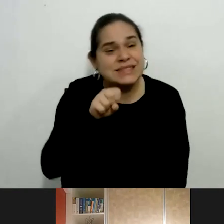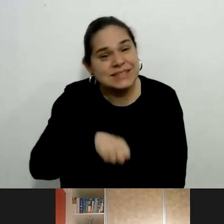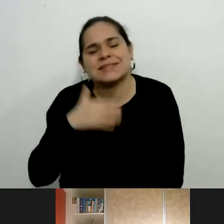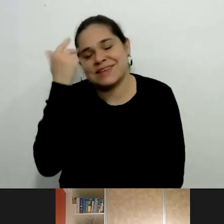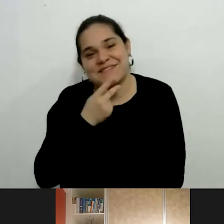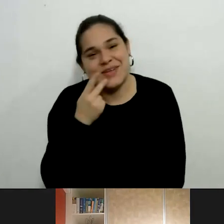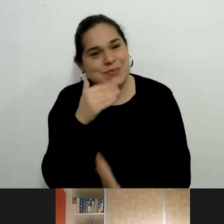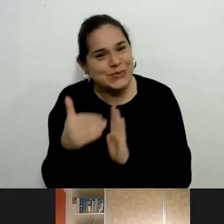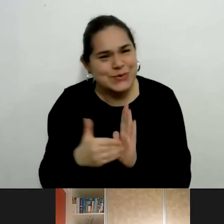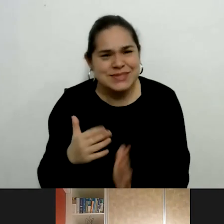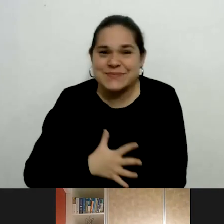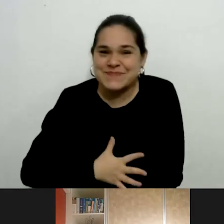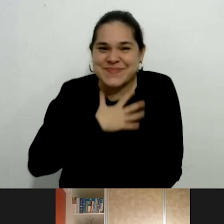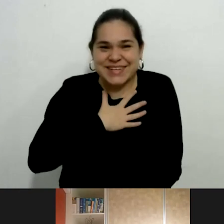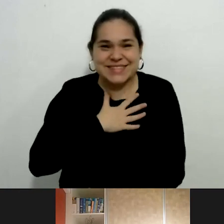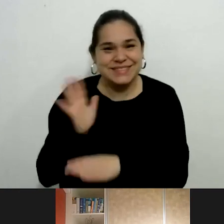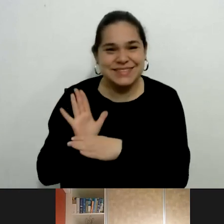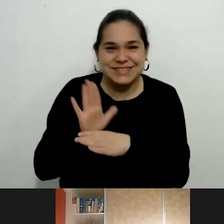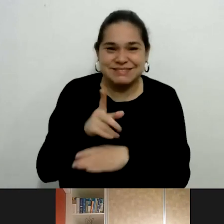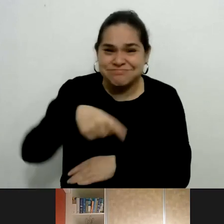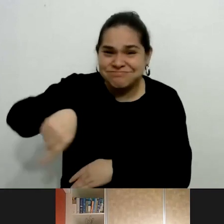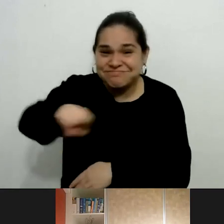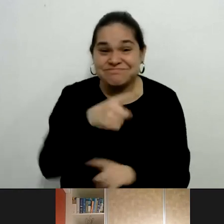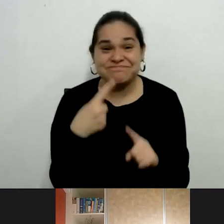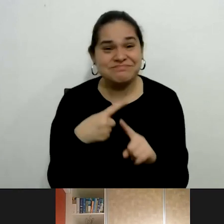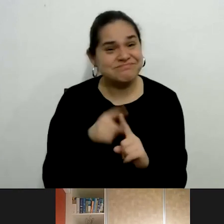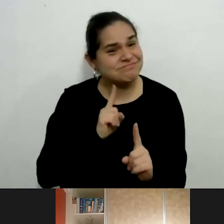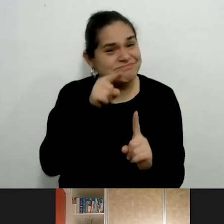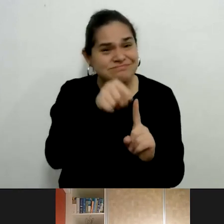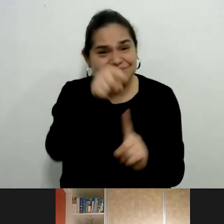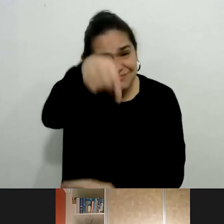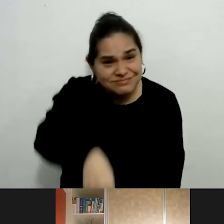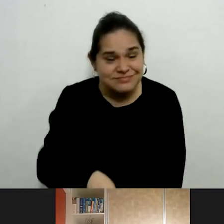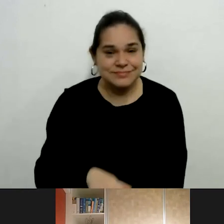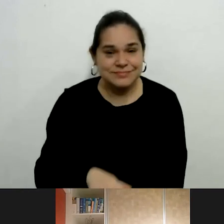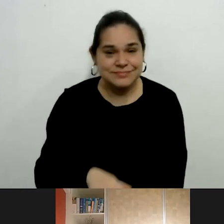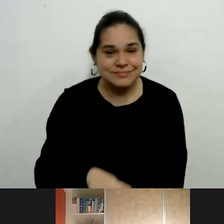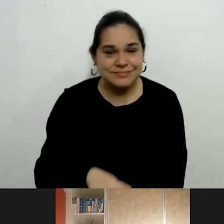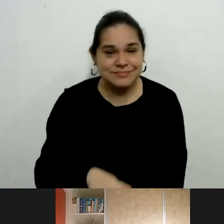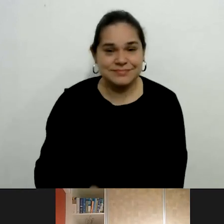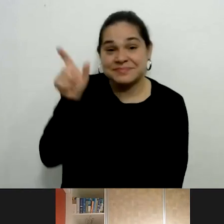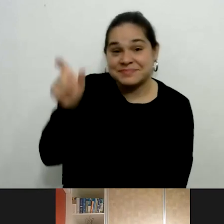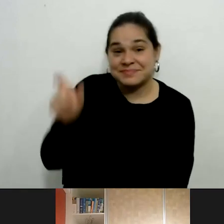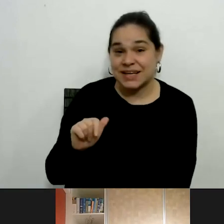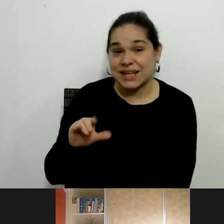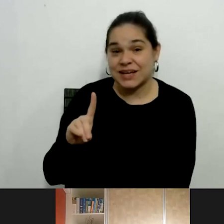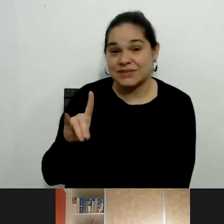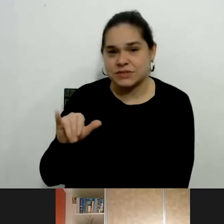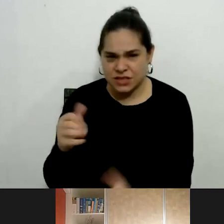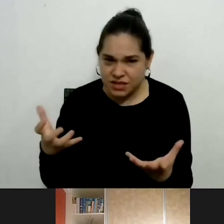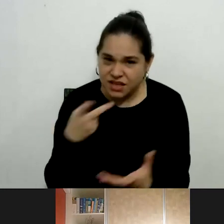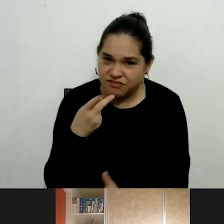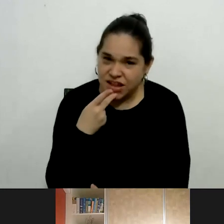prazer estarmos aqui servindo vocês, porque é a nossa função, né? A Cláudia quer fazer um comentário também, fique à vontade,